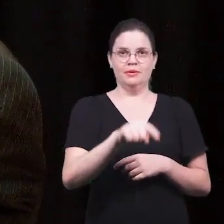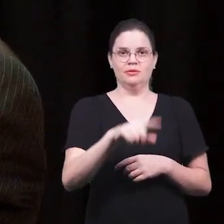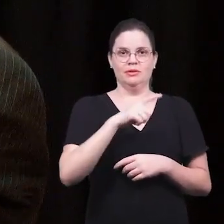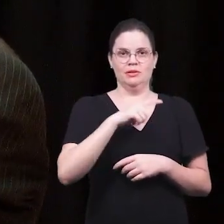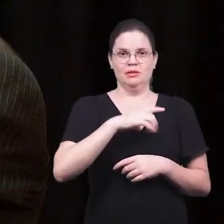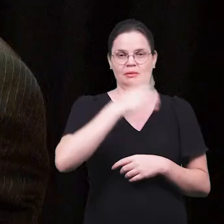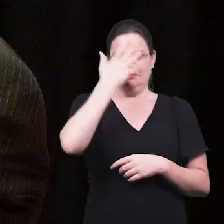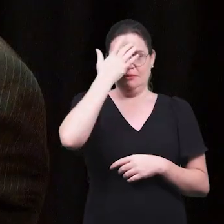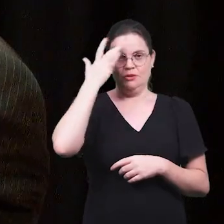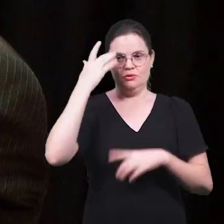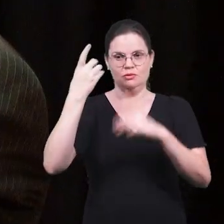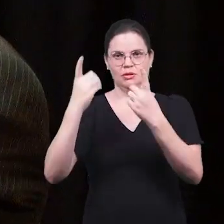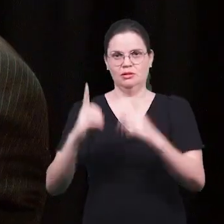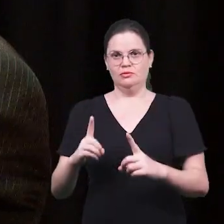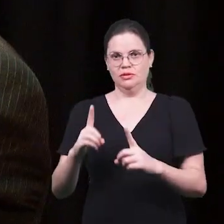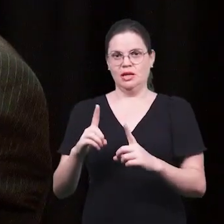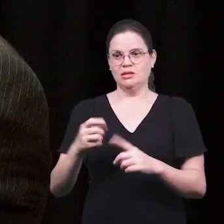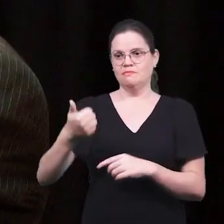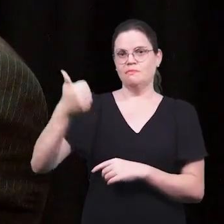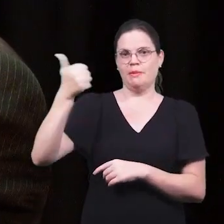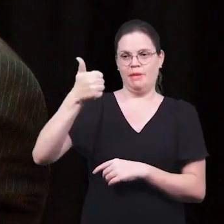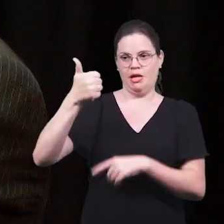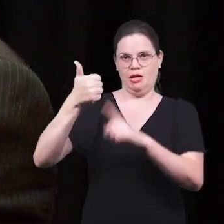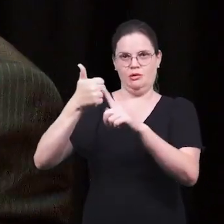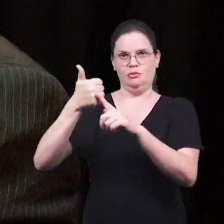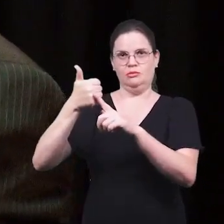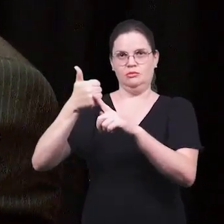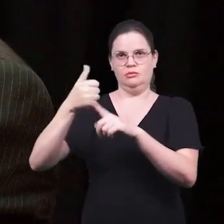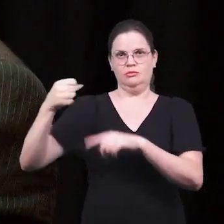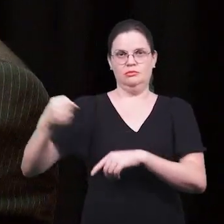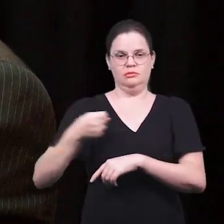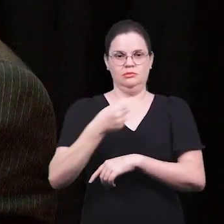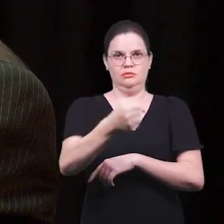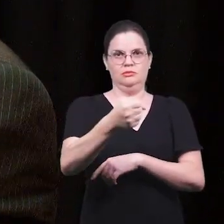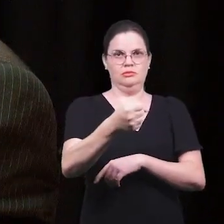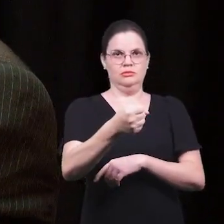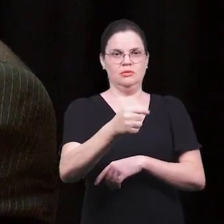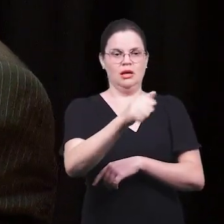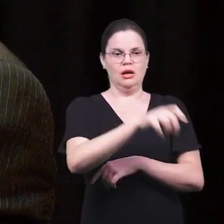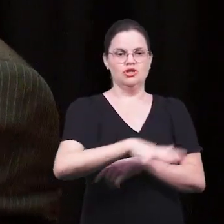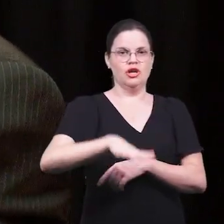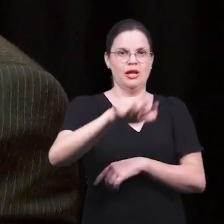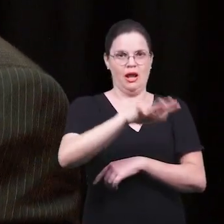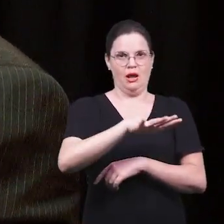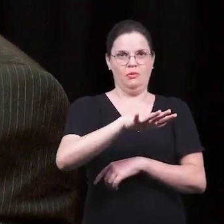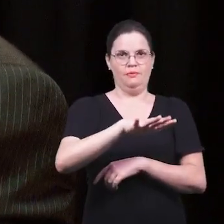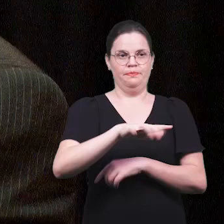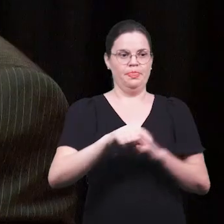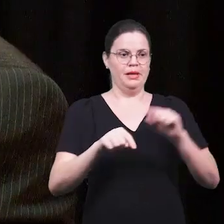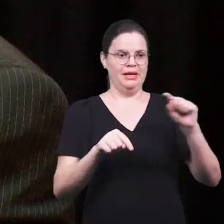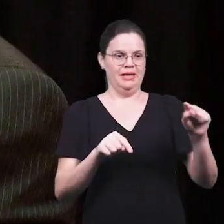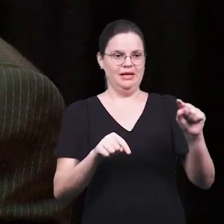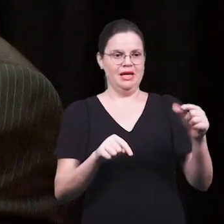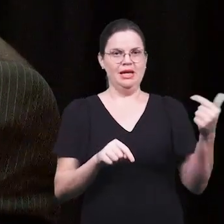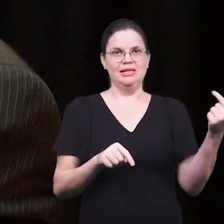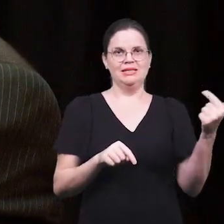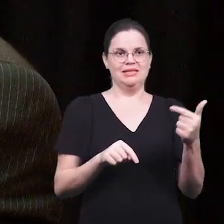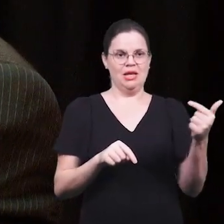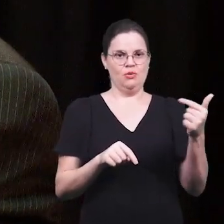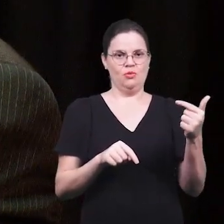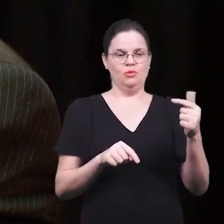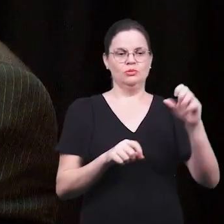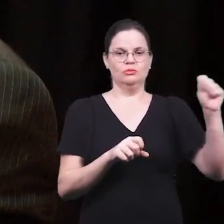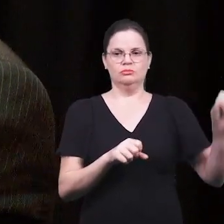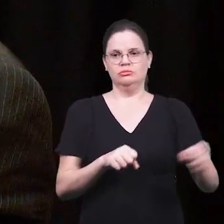portador de necessidade especial na primeira posição entrasse na ampla concorrência e ele que estava na segunda posição